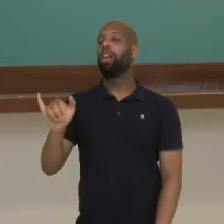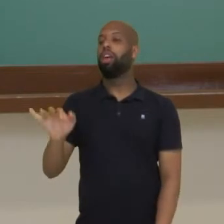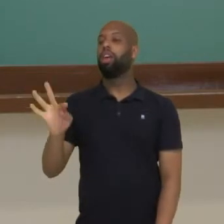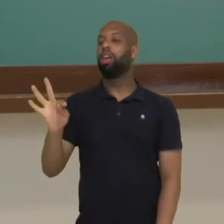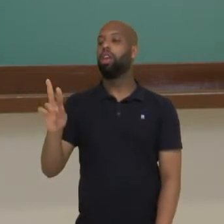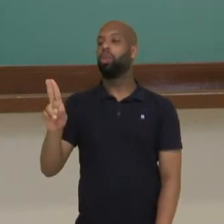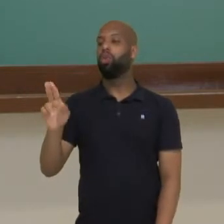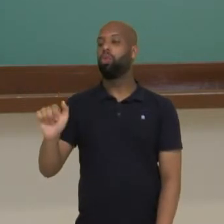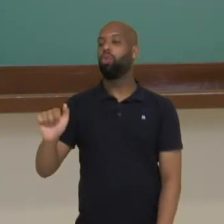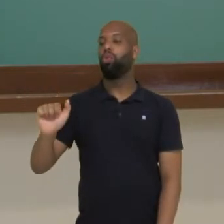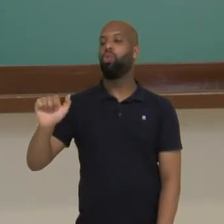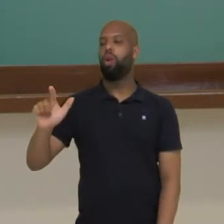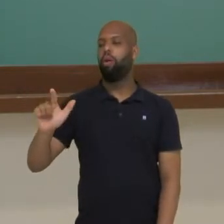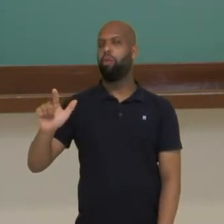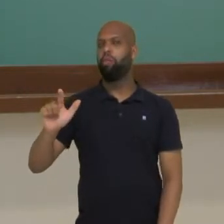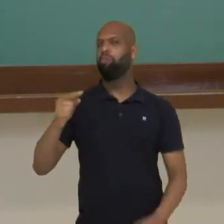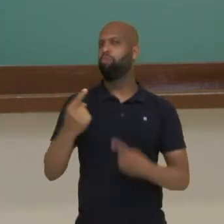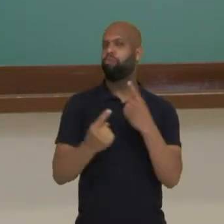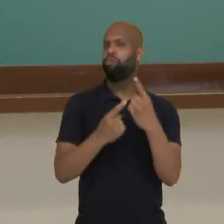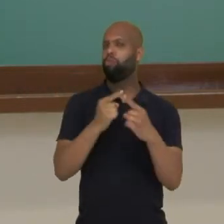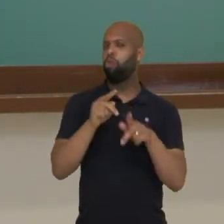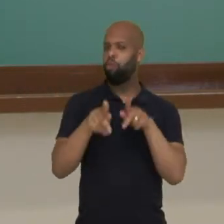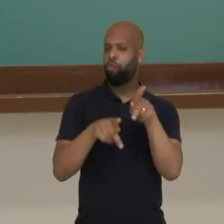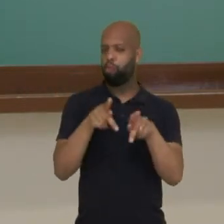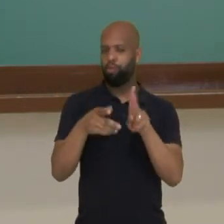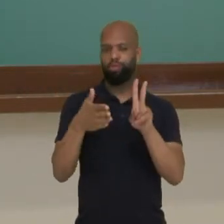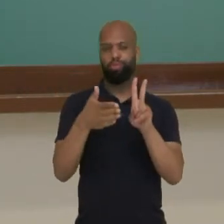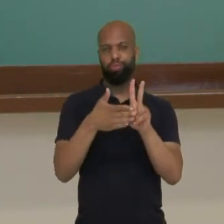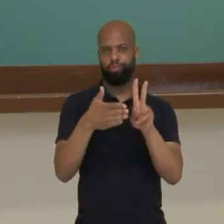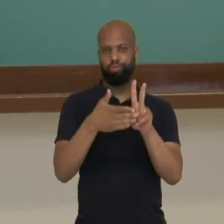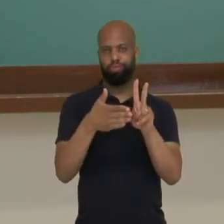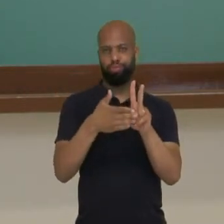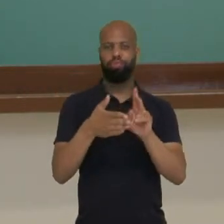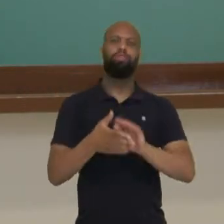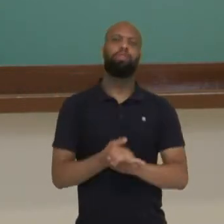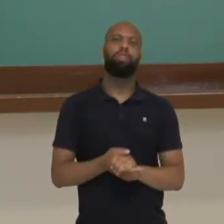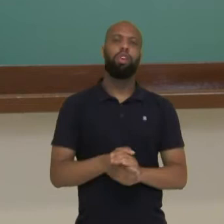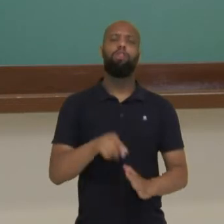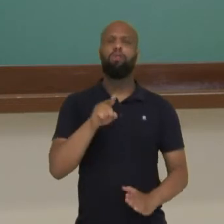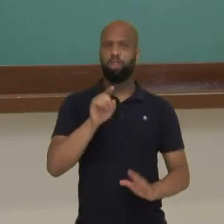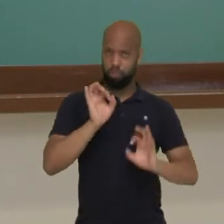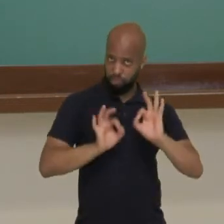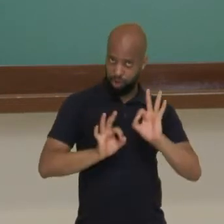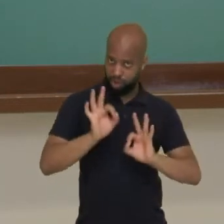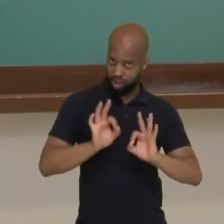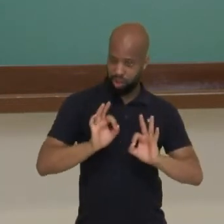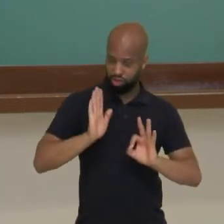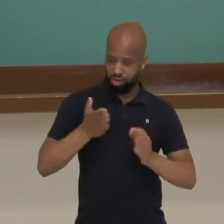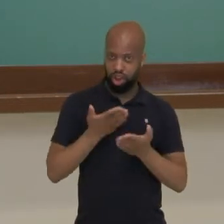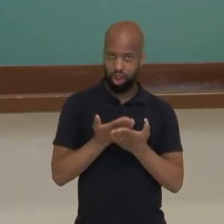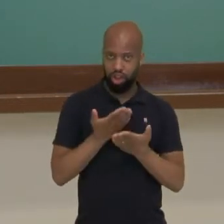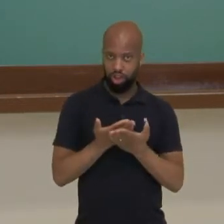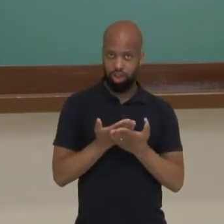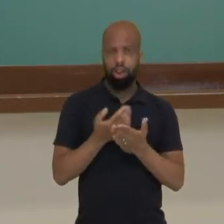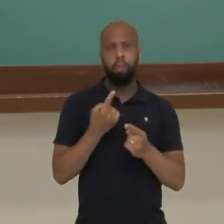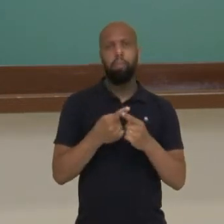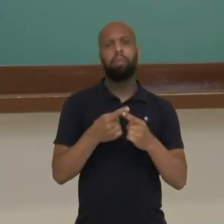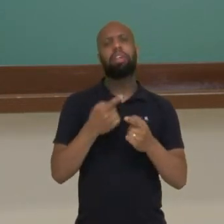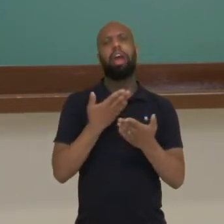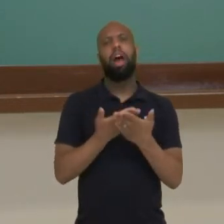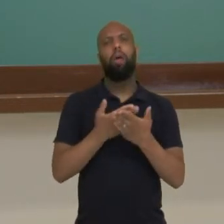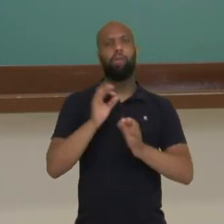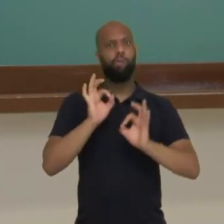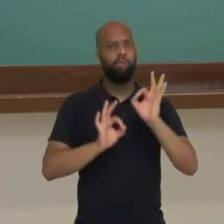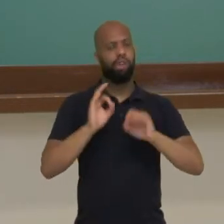religiosa indígena. Vocês estão preparados para essa aula? Porque ela foi preparada com muito carinho para